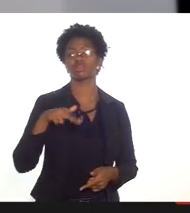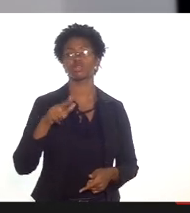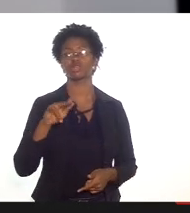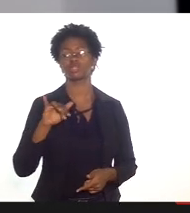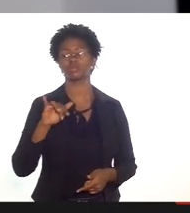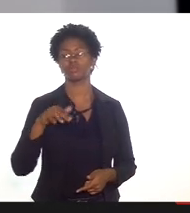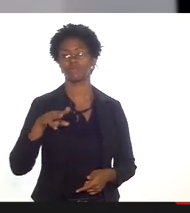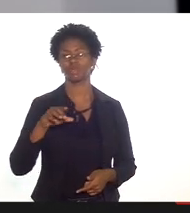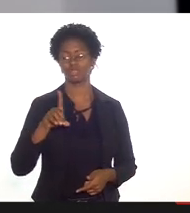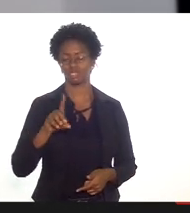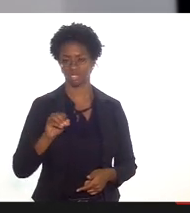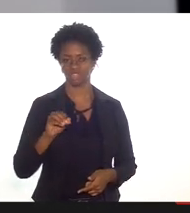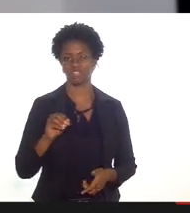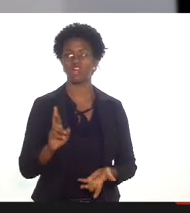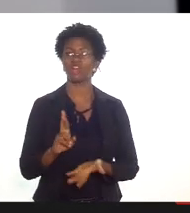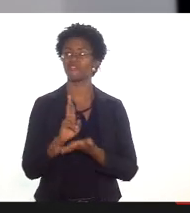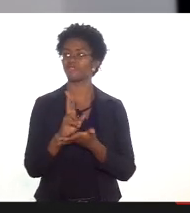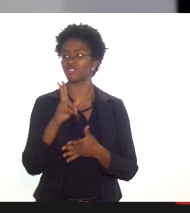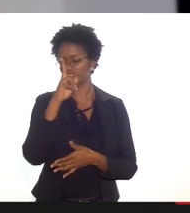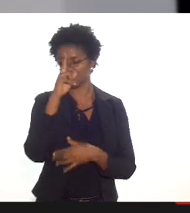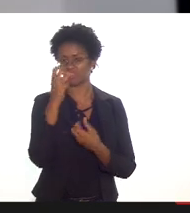muito forte e ele iria